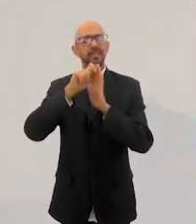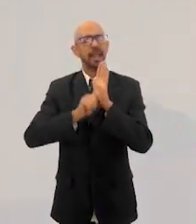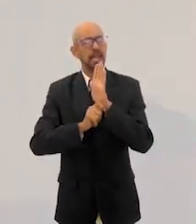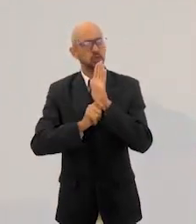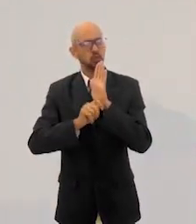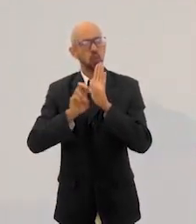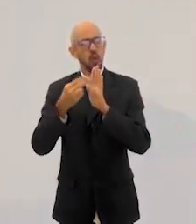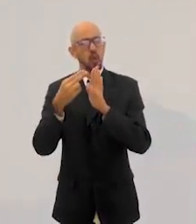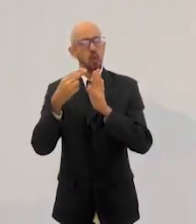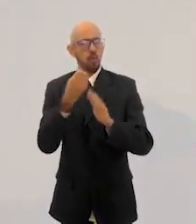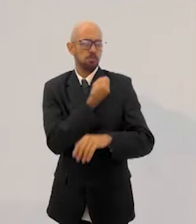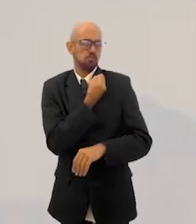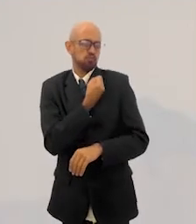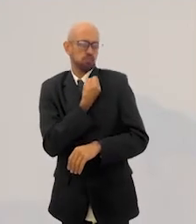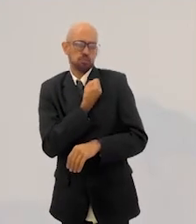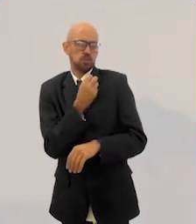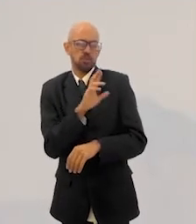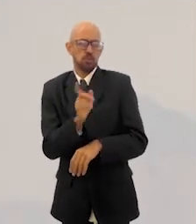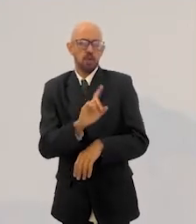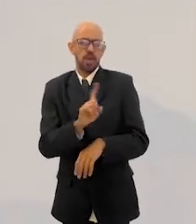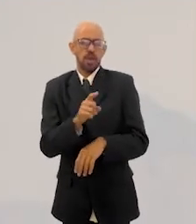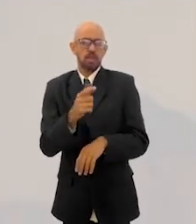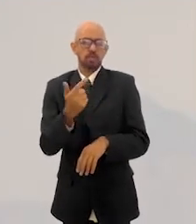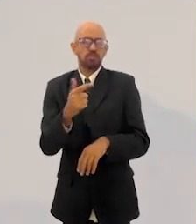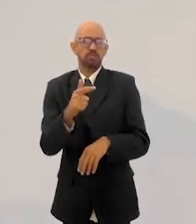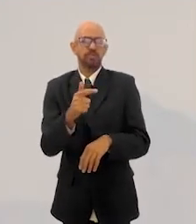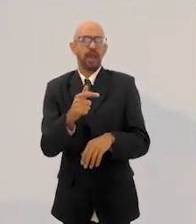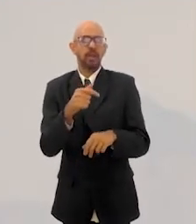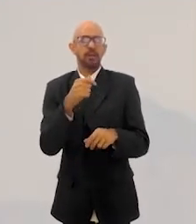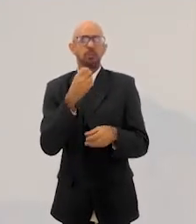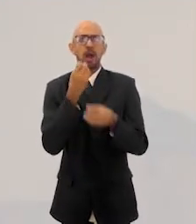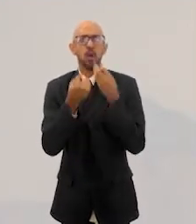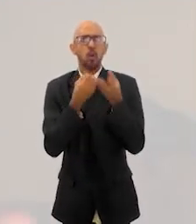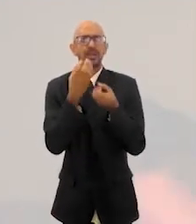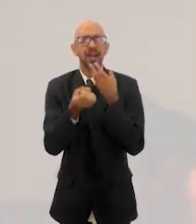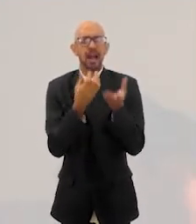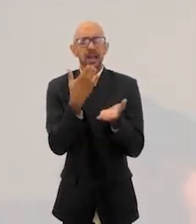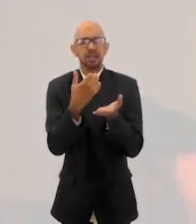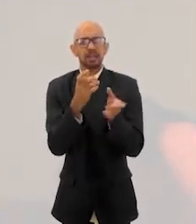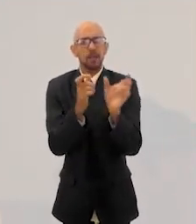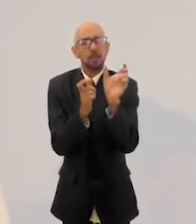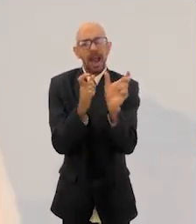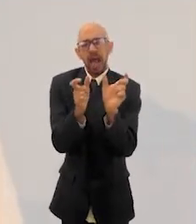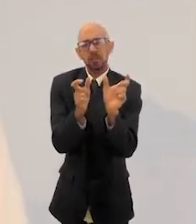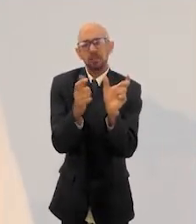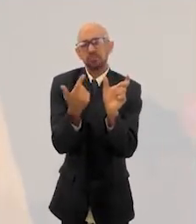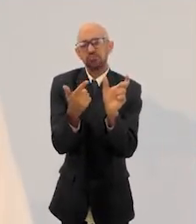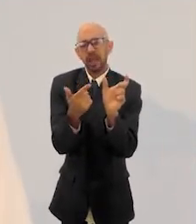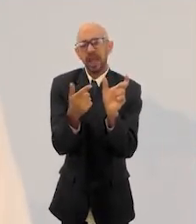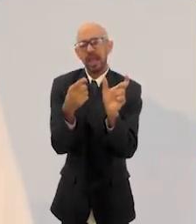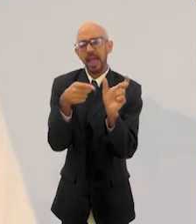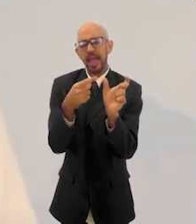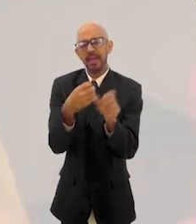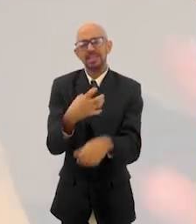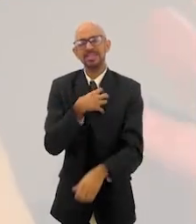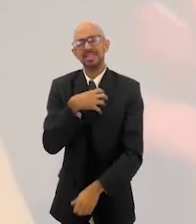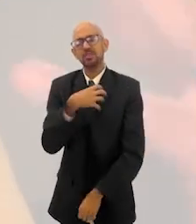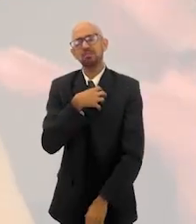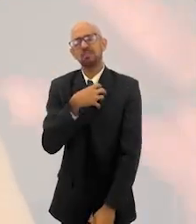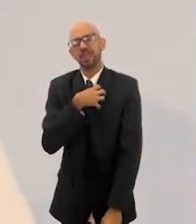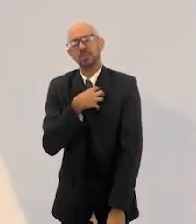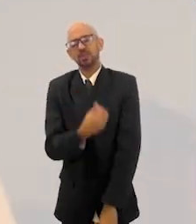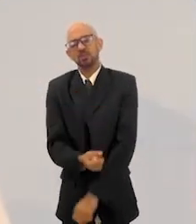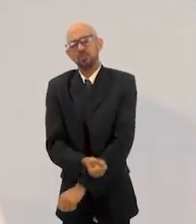não tem arrogância, ela não tem retórica, são sensações, né? Acho que nós crianças, quando nosso período de criança, a gente guarda